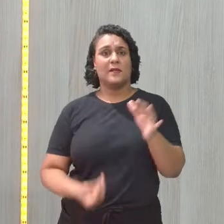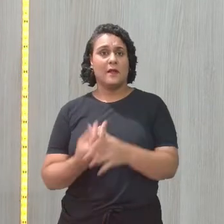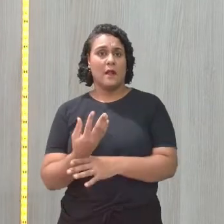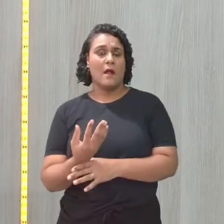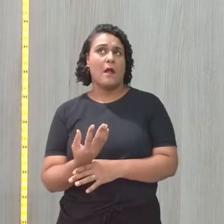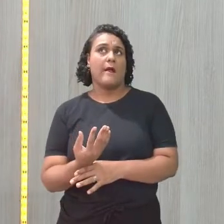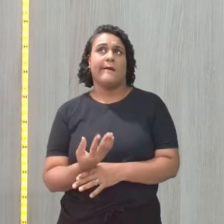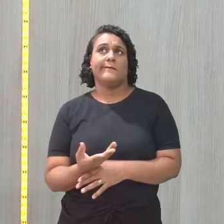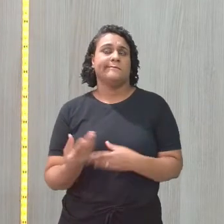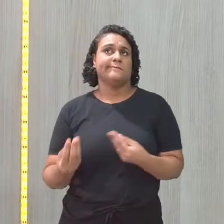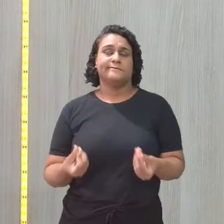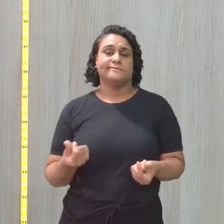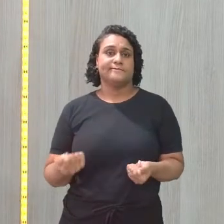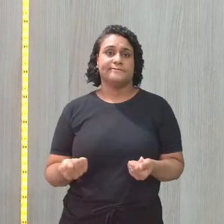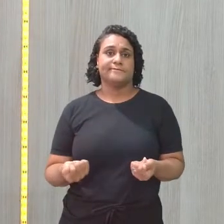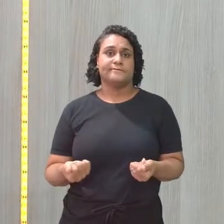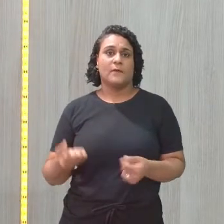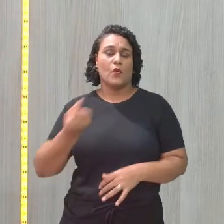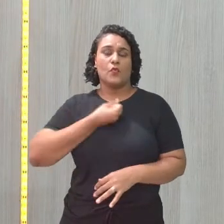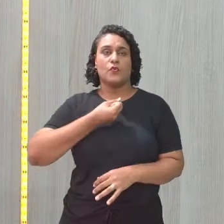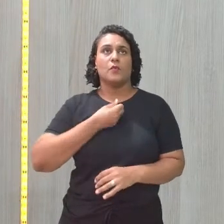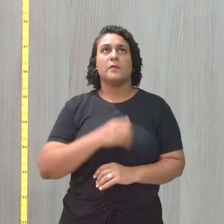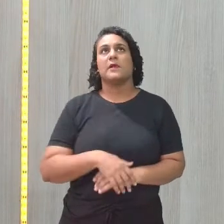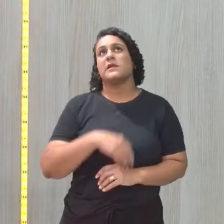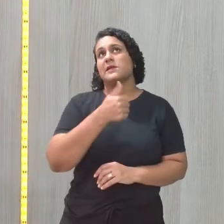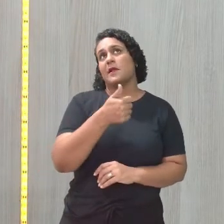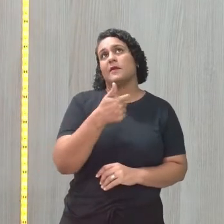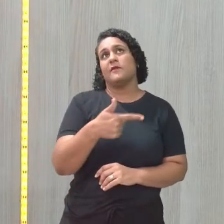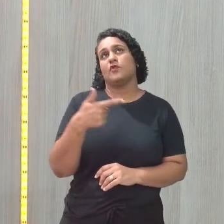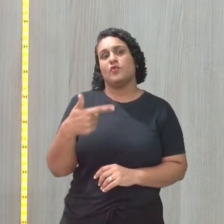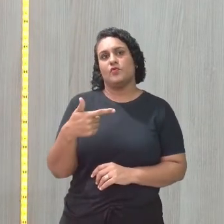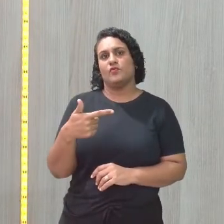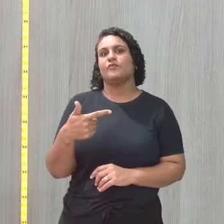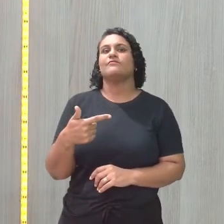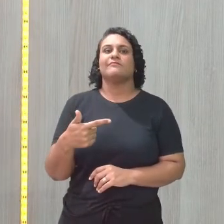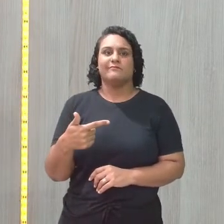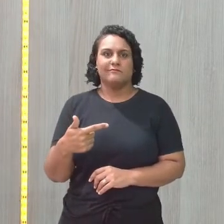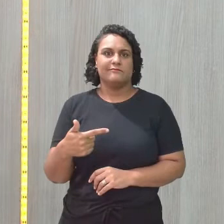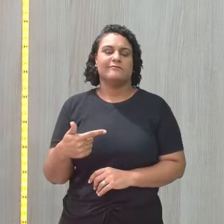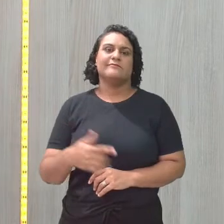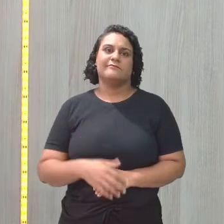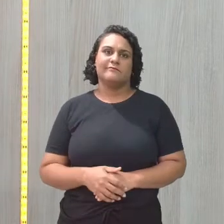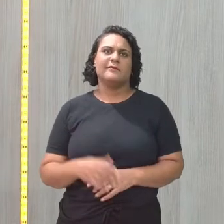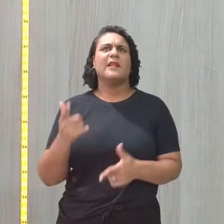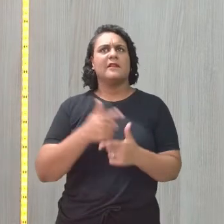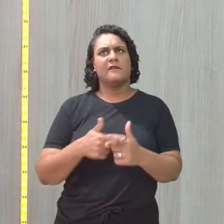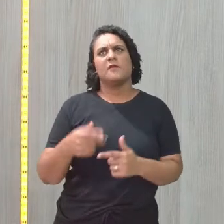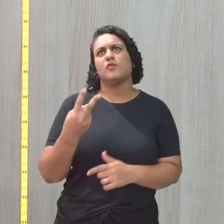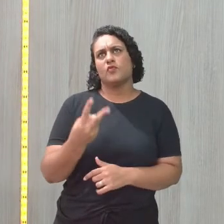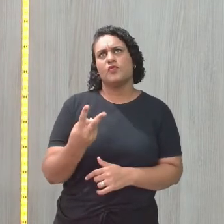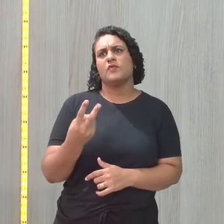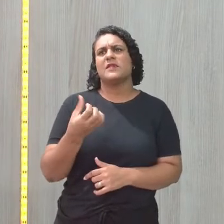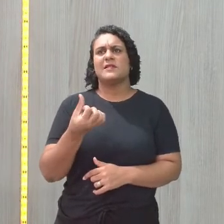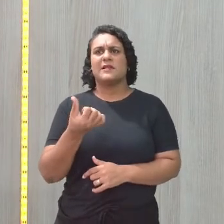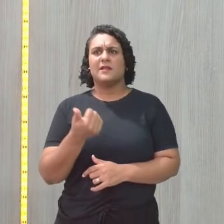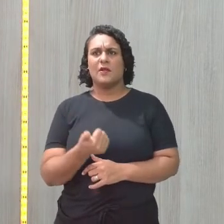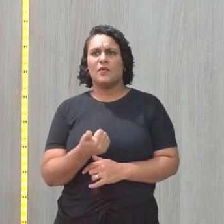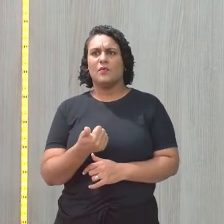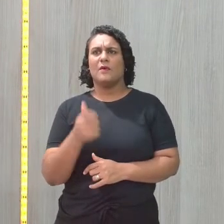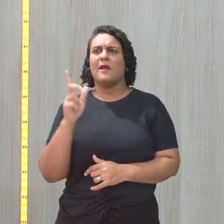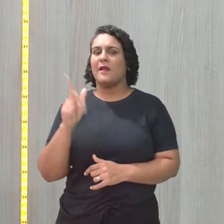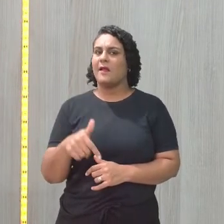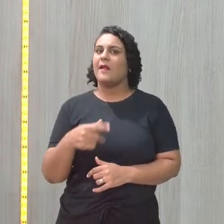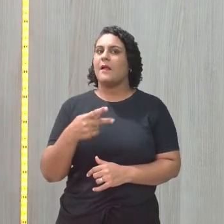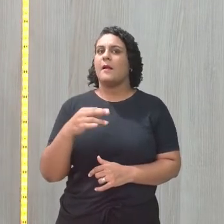aí que, por exemplo, é 122, né? E dá por 2, deu 61, pronto, 61 é